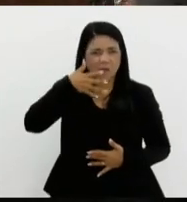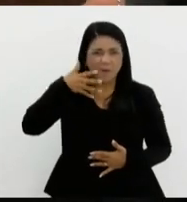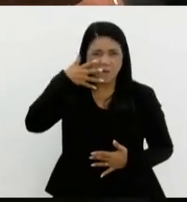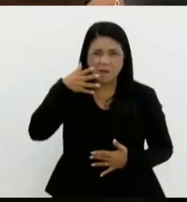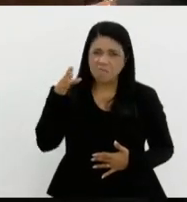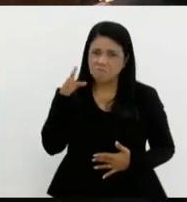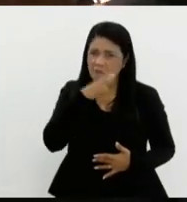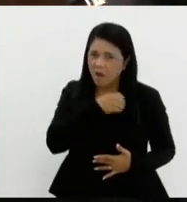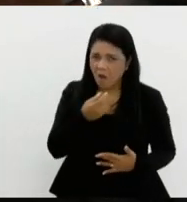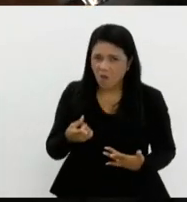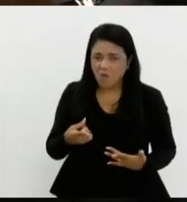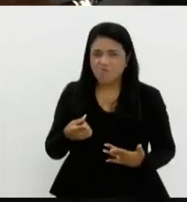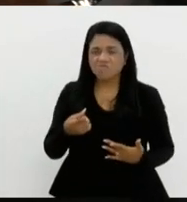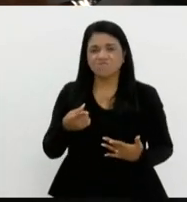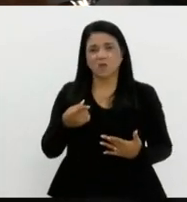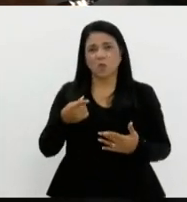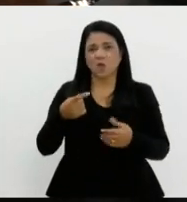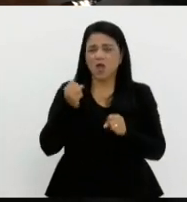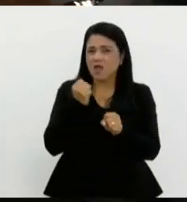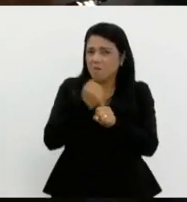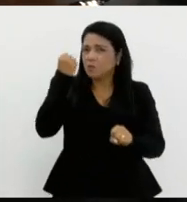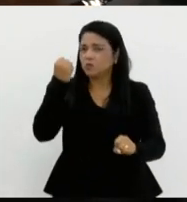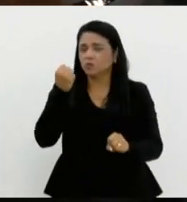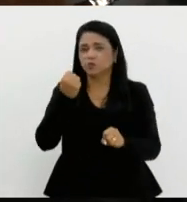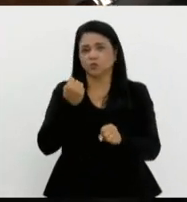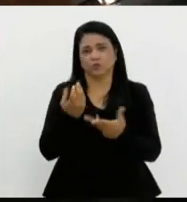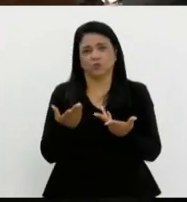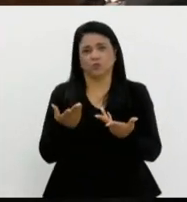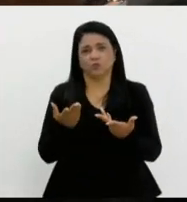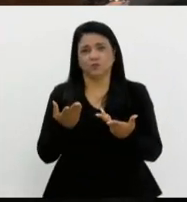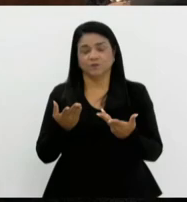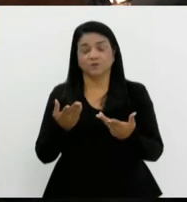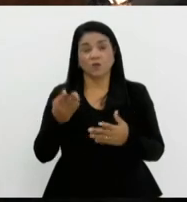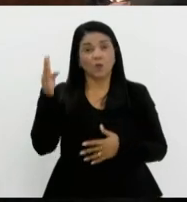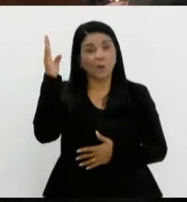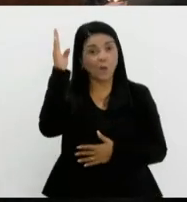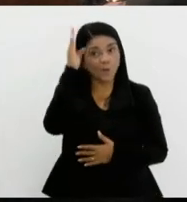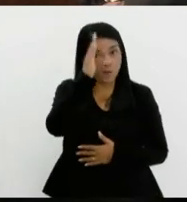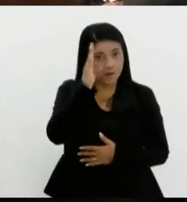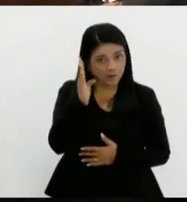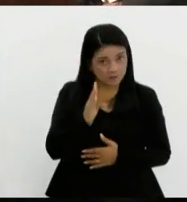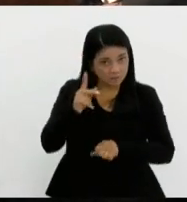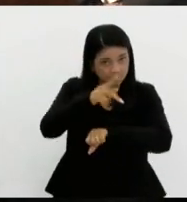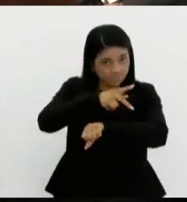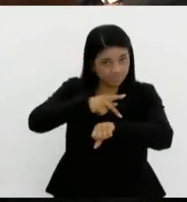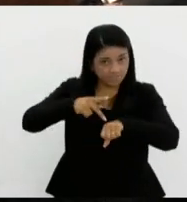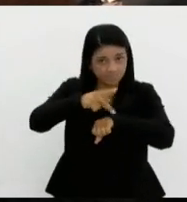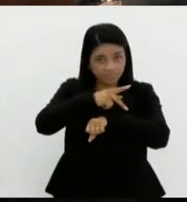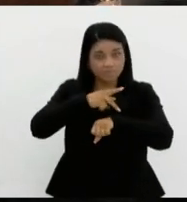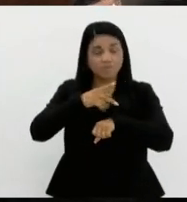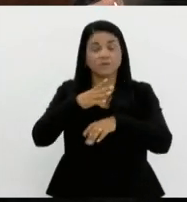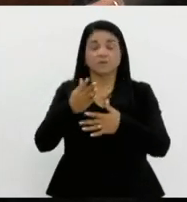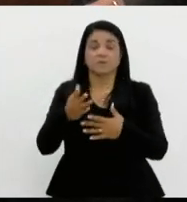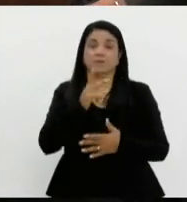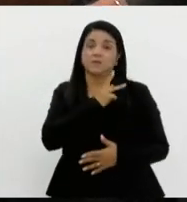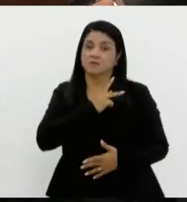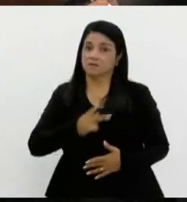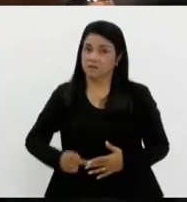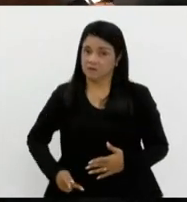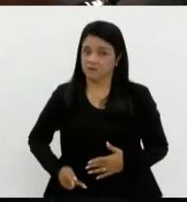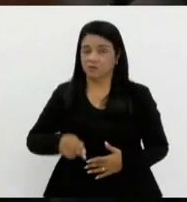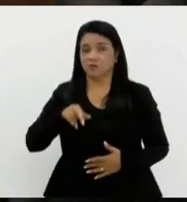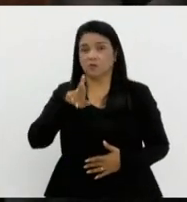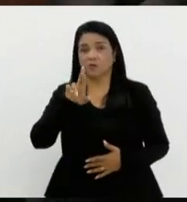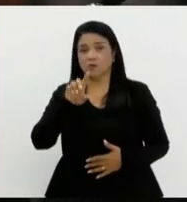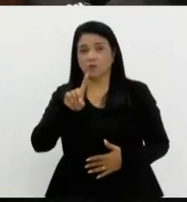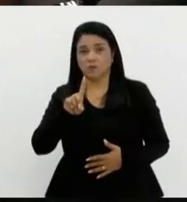um repúdio. Sem contar que o Brasil, presidente Rodrigo Bacelar, que sempre